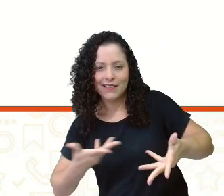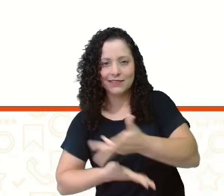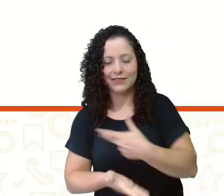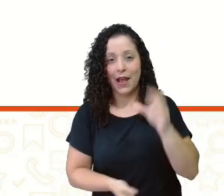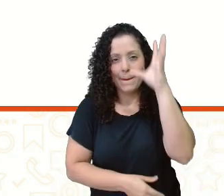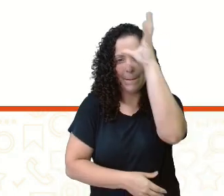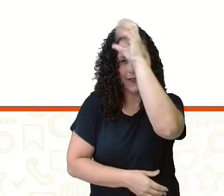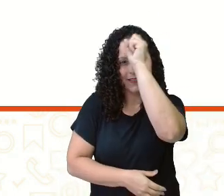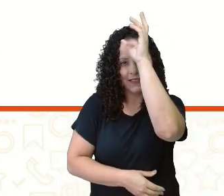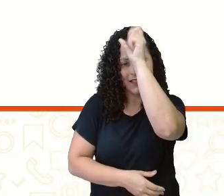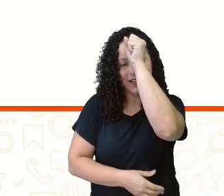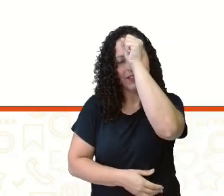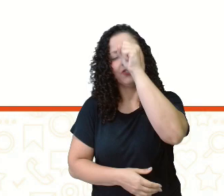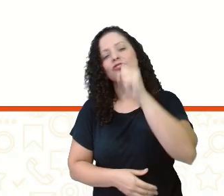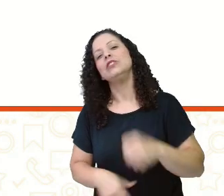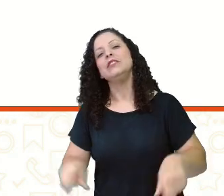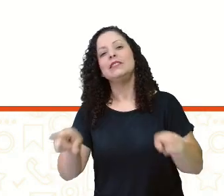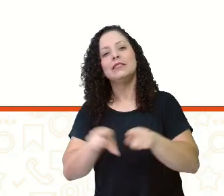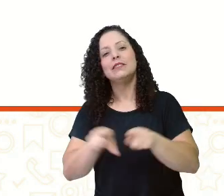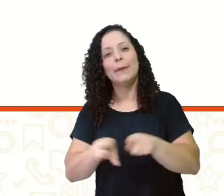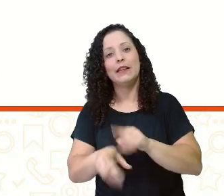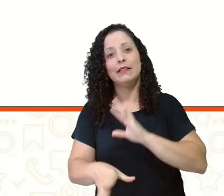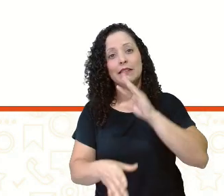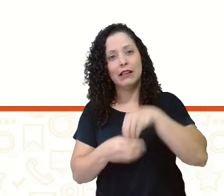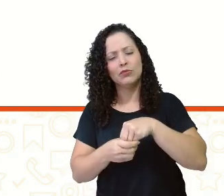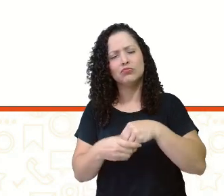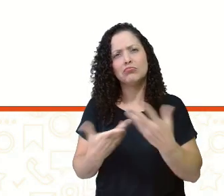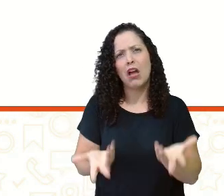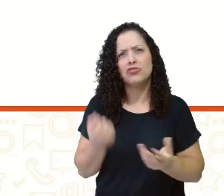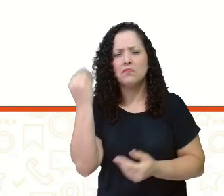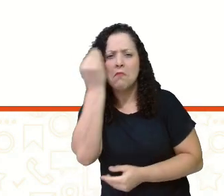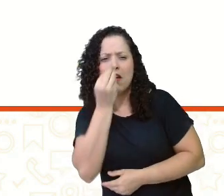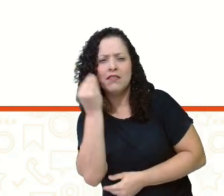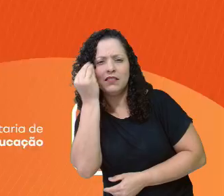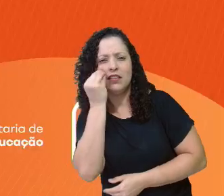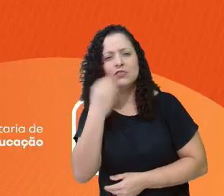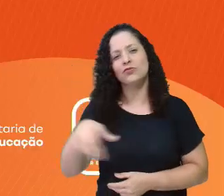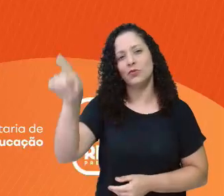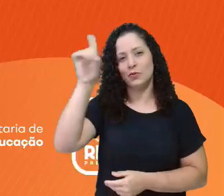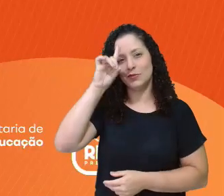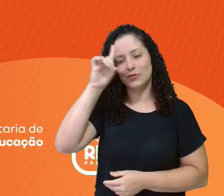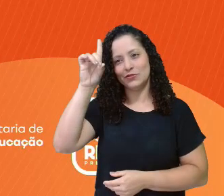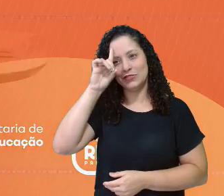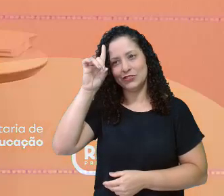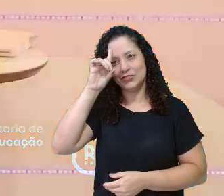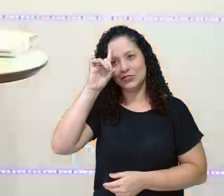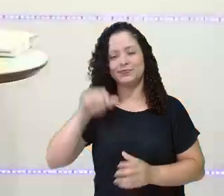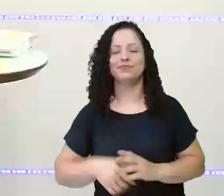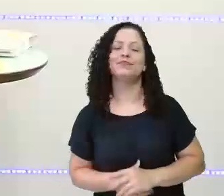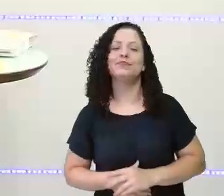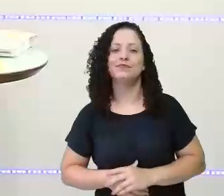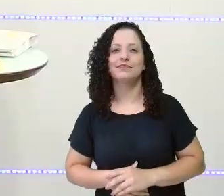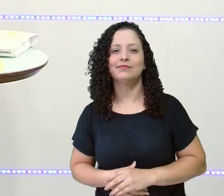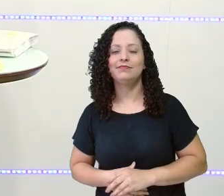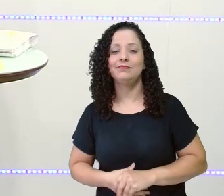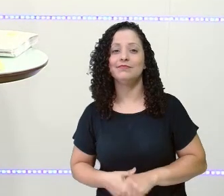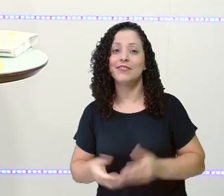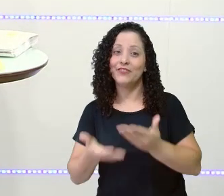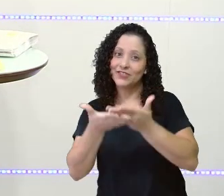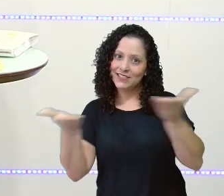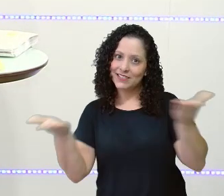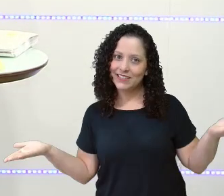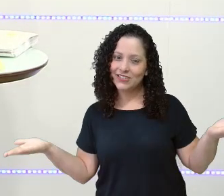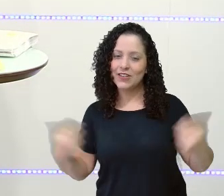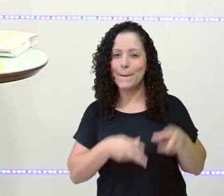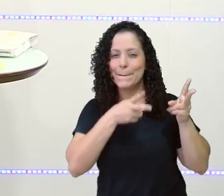aprendizagem, integrando a sua realidade do dia a dia, as experiências diárias. Então, eu espero que vocês